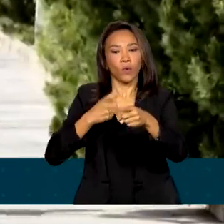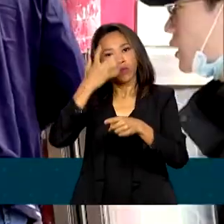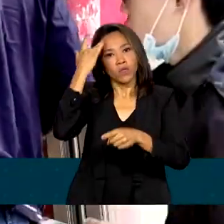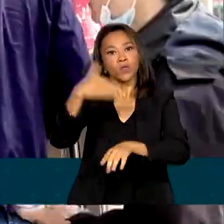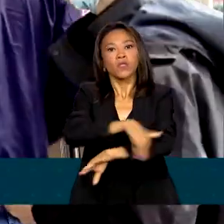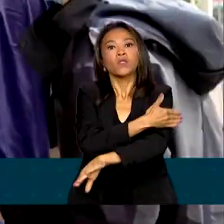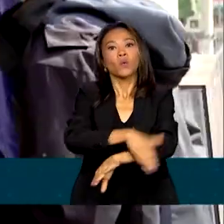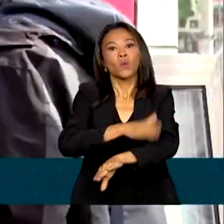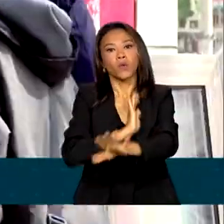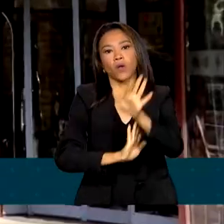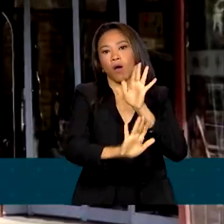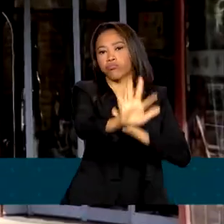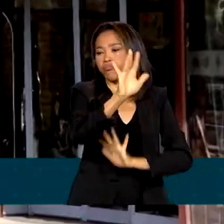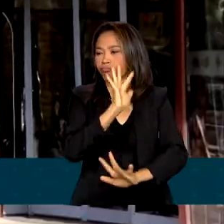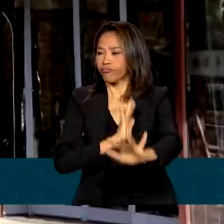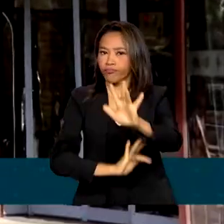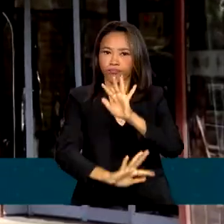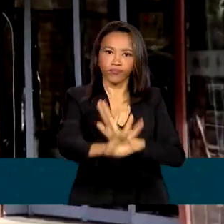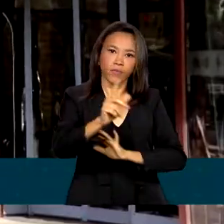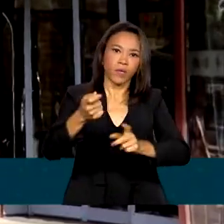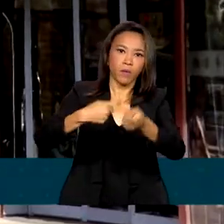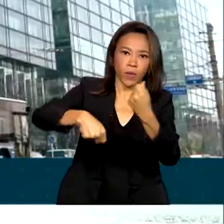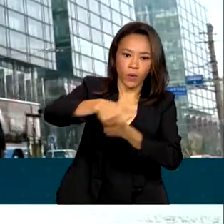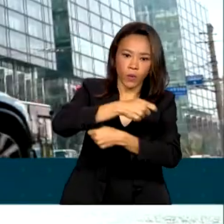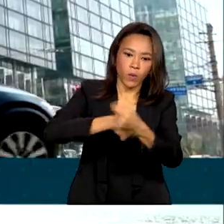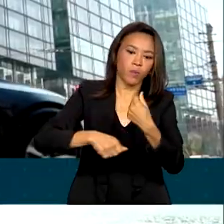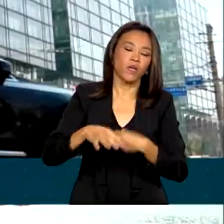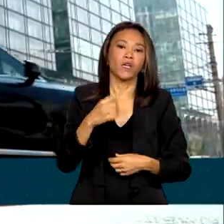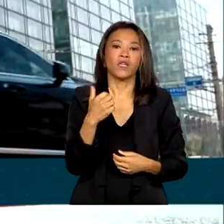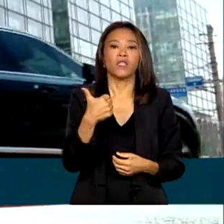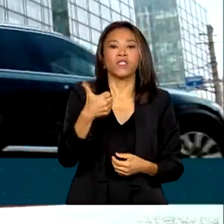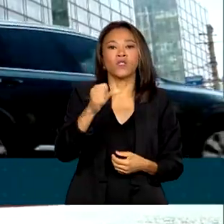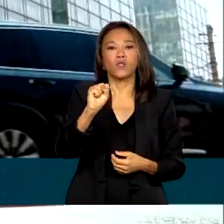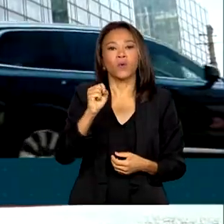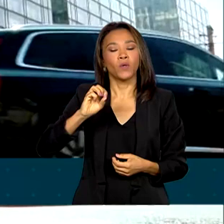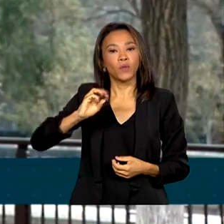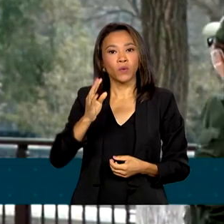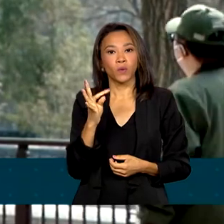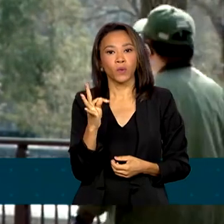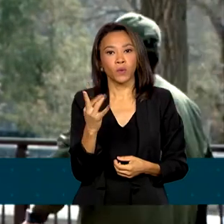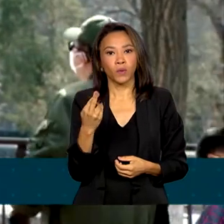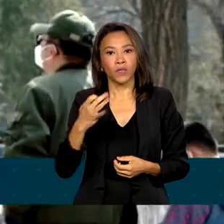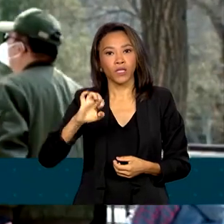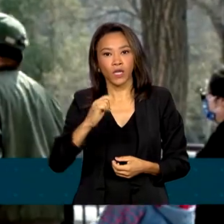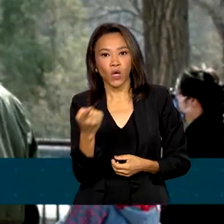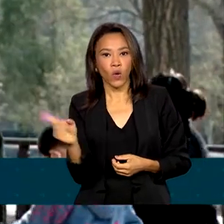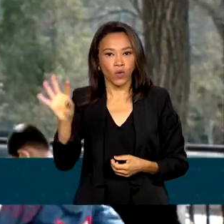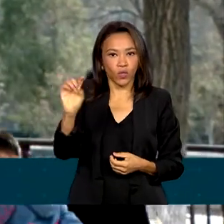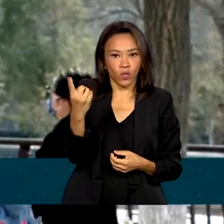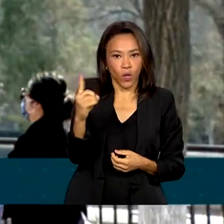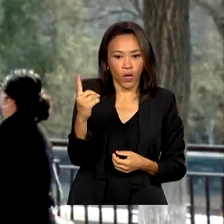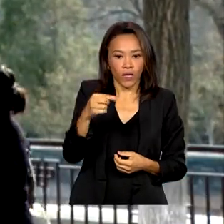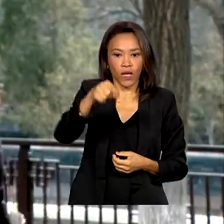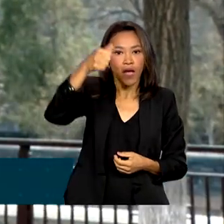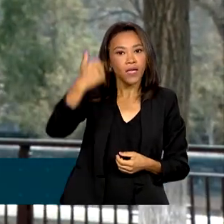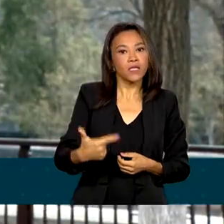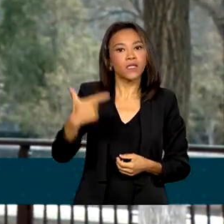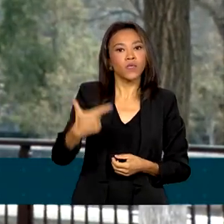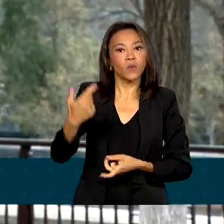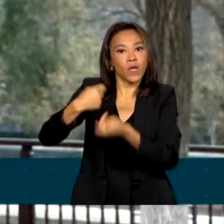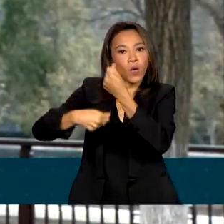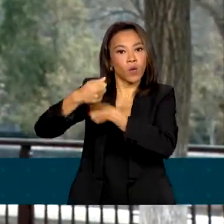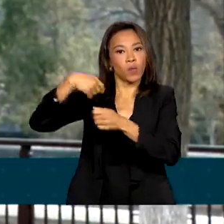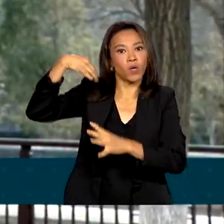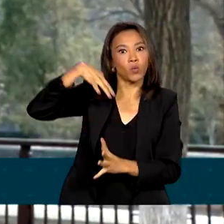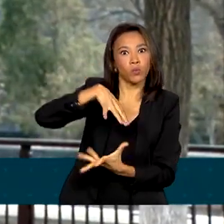ruas e revigorou uma economia de 18 trilhões de dólares. Segunda maior economia do mundo,